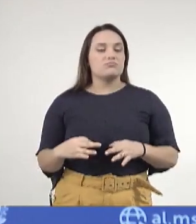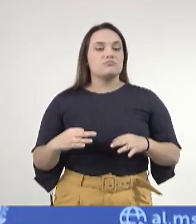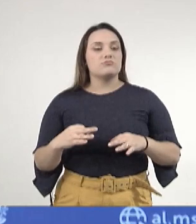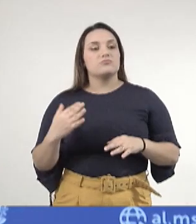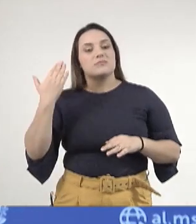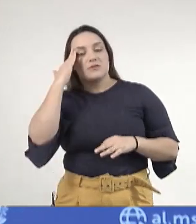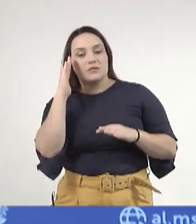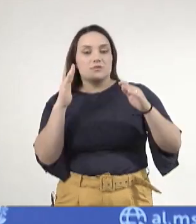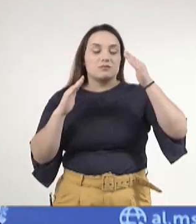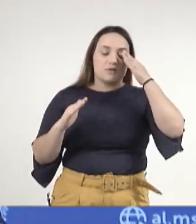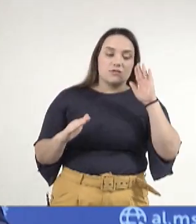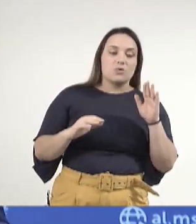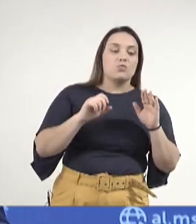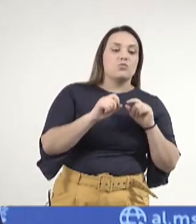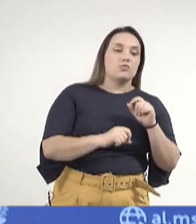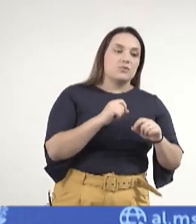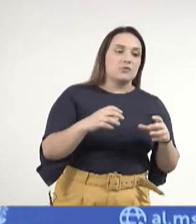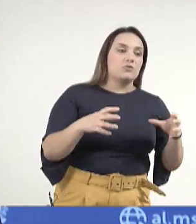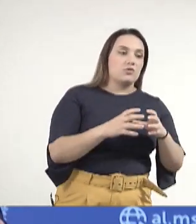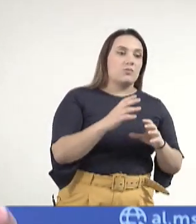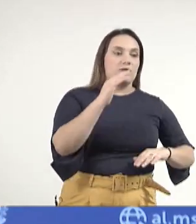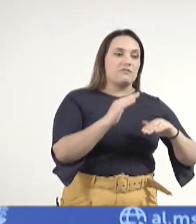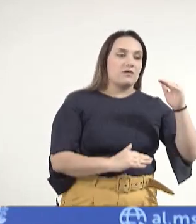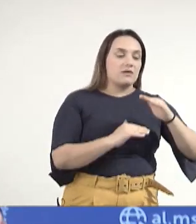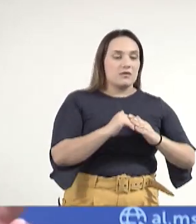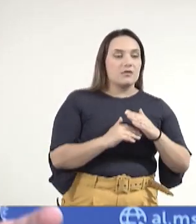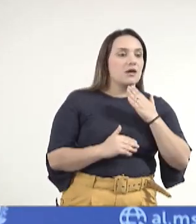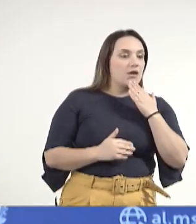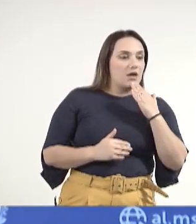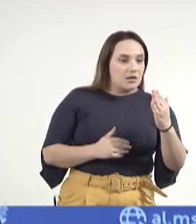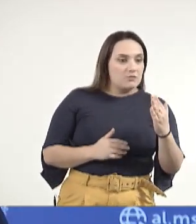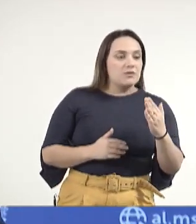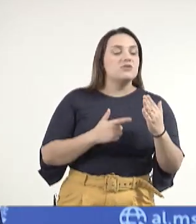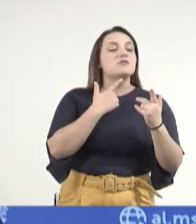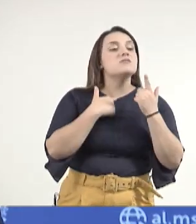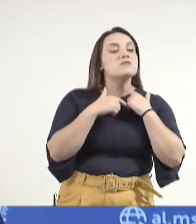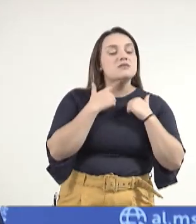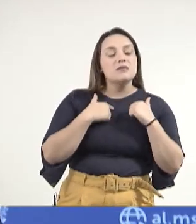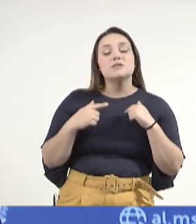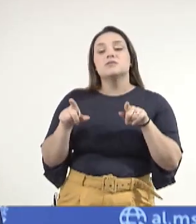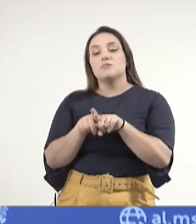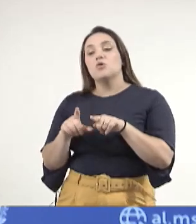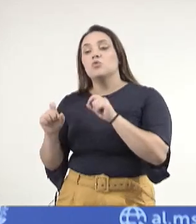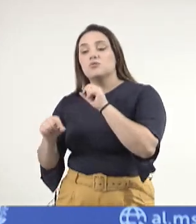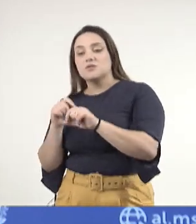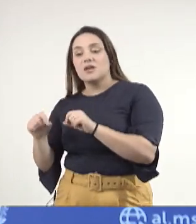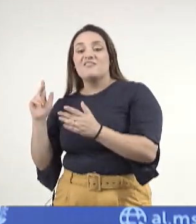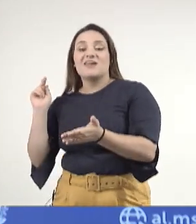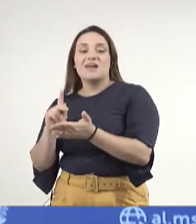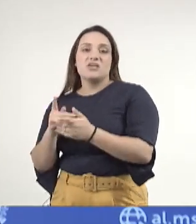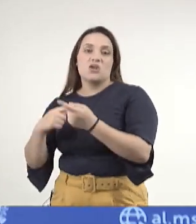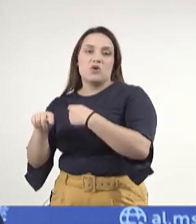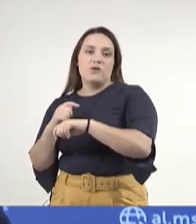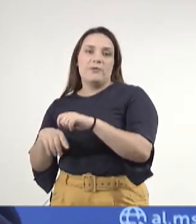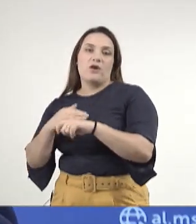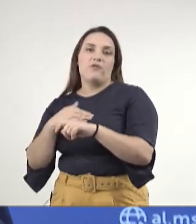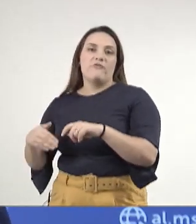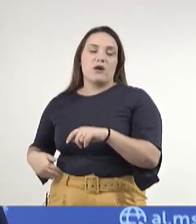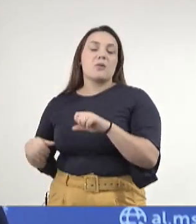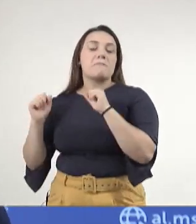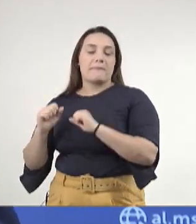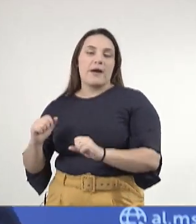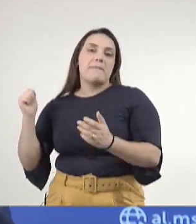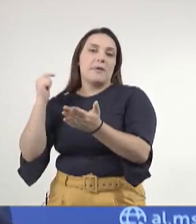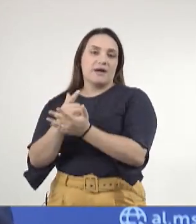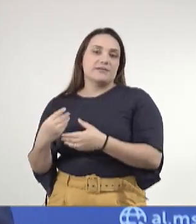de um lado aquilo que a categoria pede, pleiteia e aspira, e de outro lado aquilo que é a realidade que o governo do estado